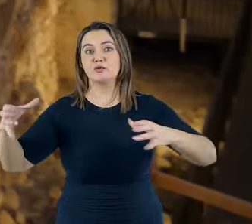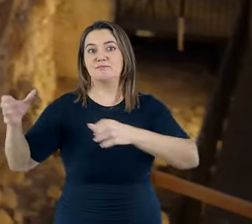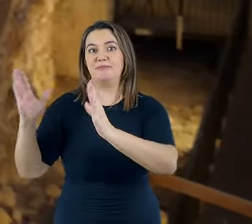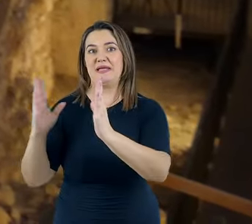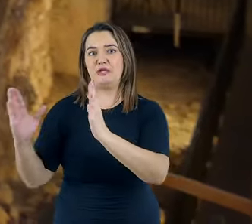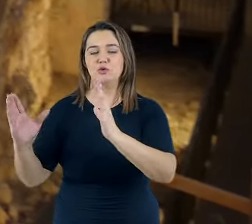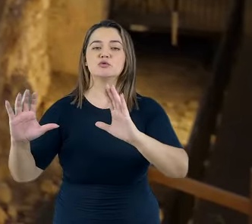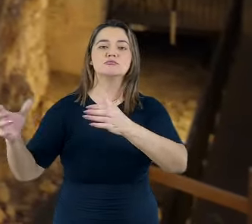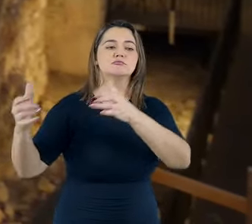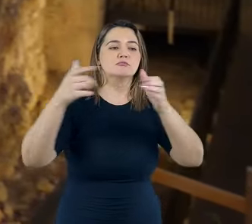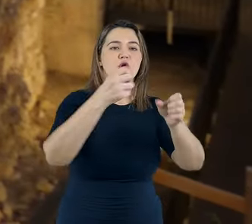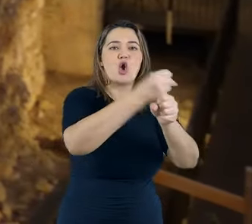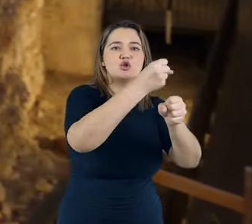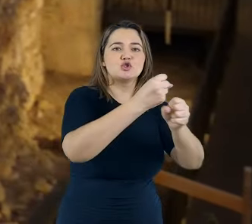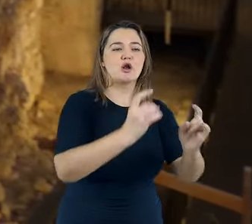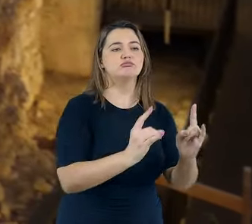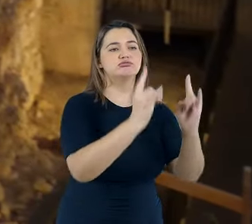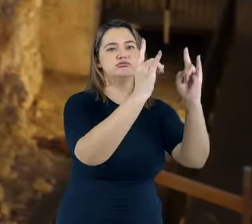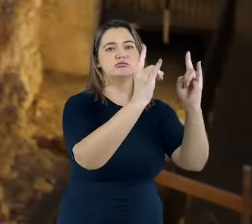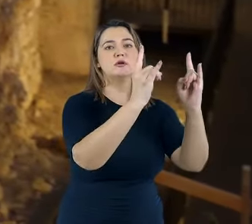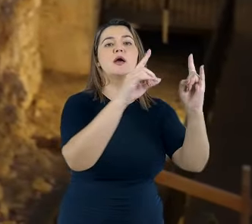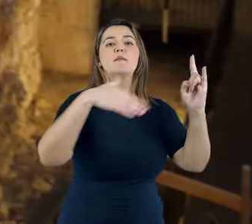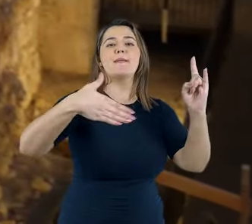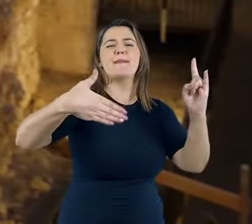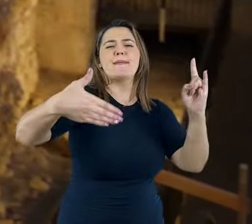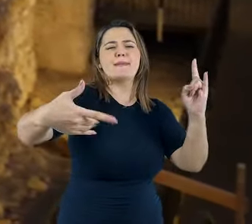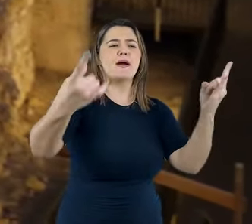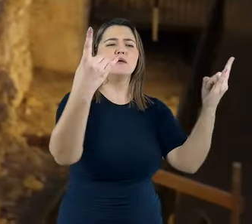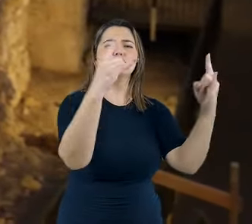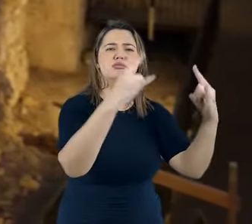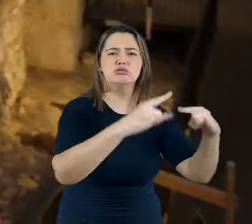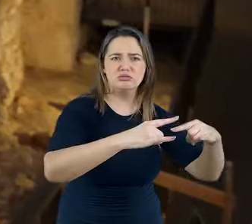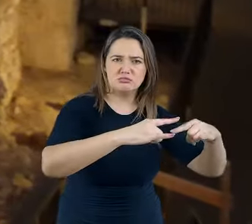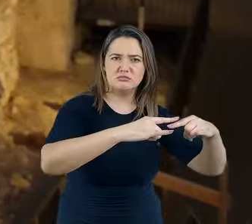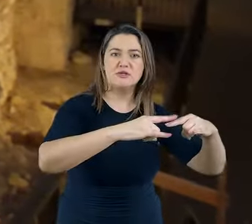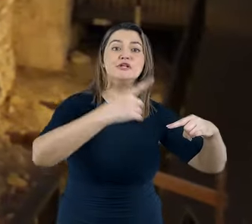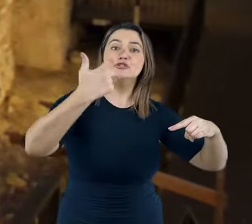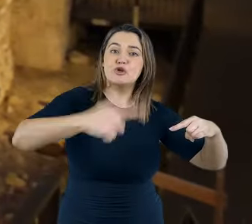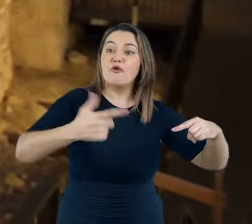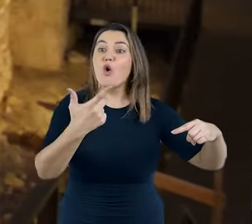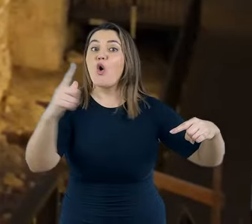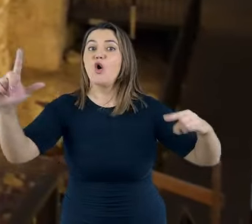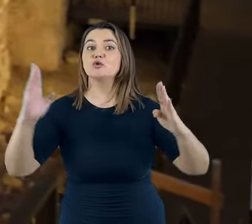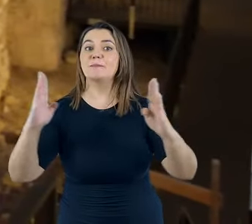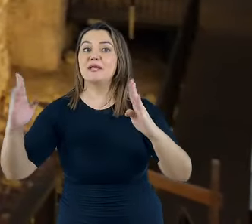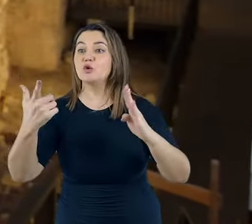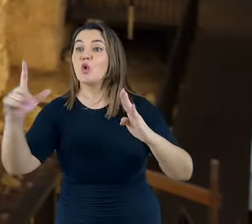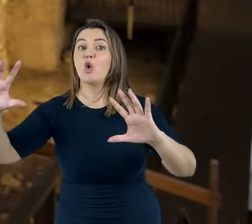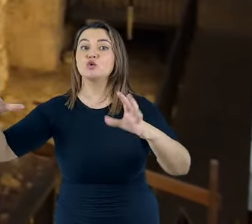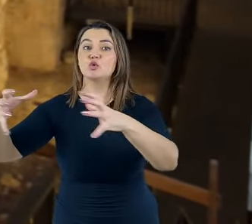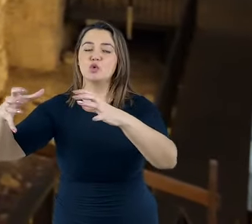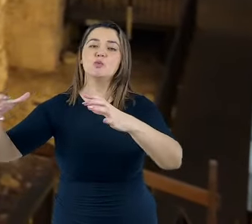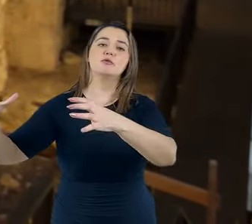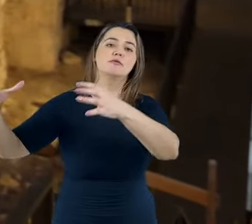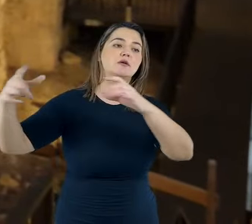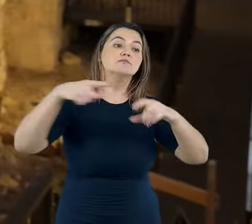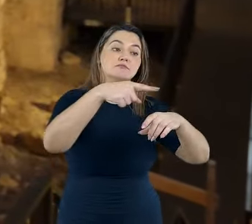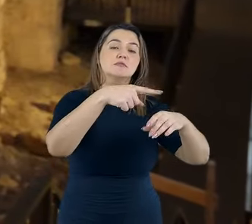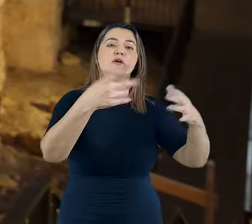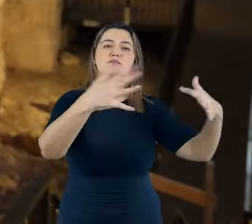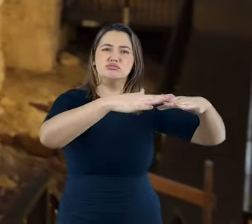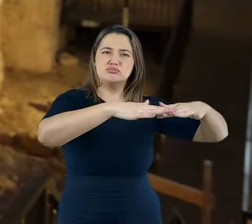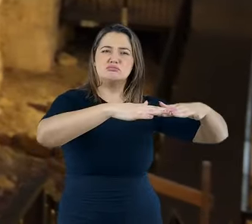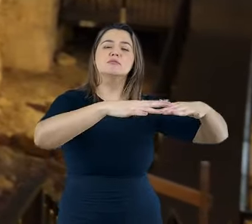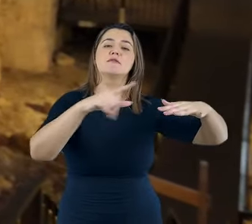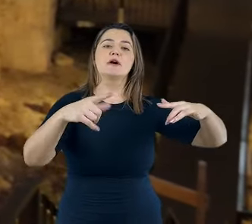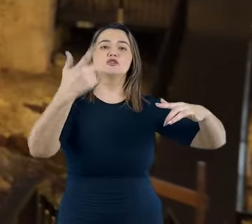outros povos e constroem por cima. Com o passar dos anos ou dos séculos, você vai tendo um acúmulo de antiguidades,